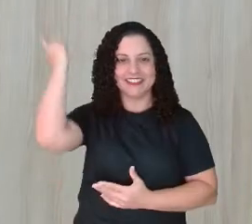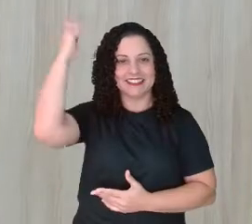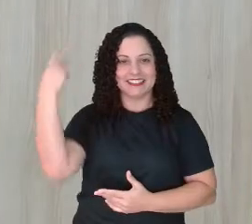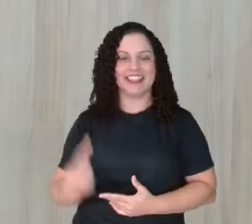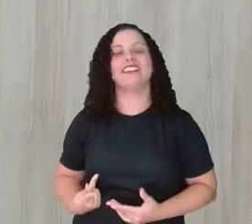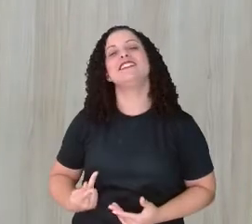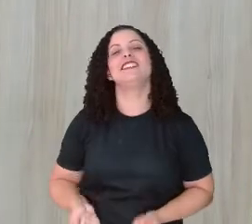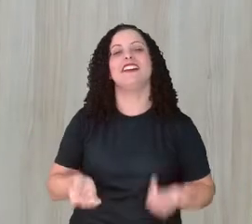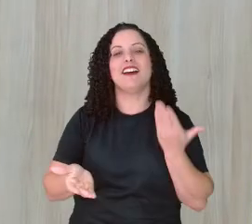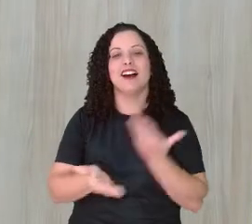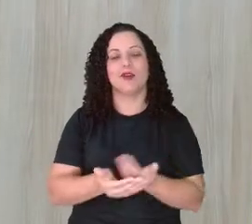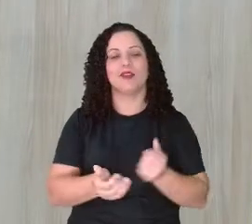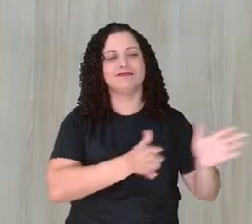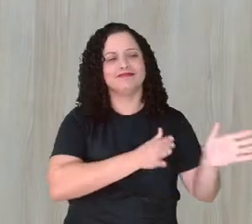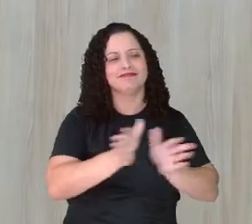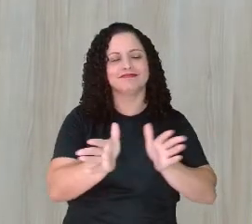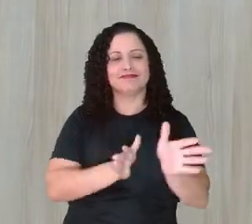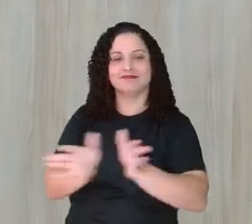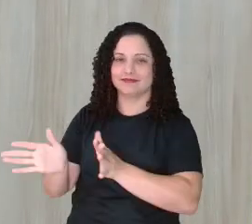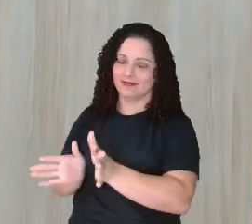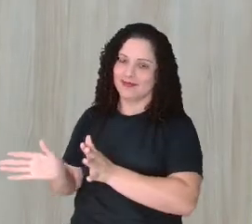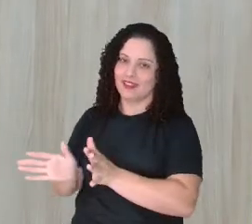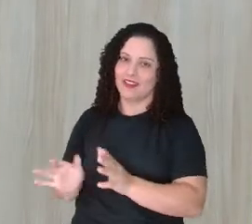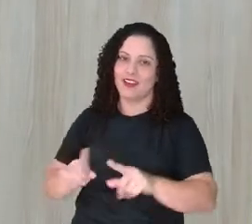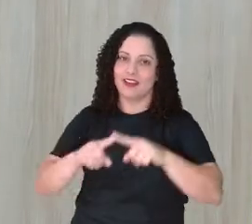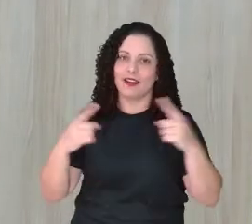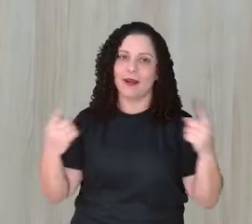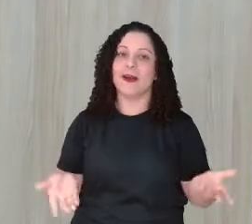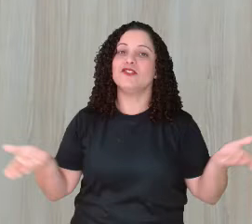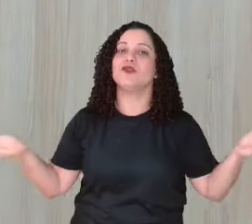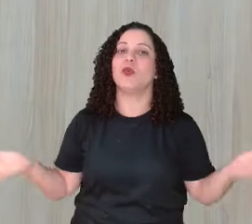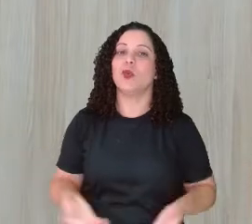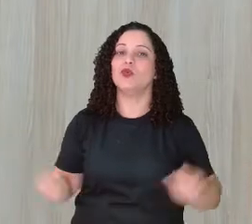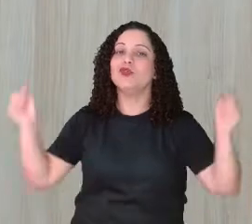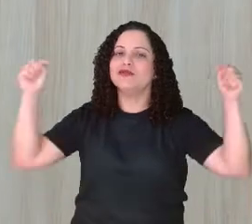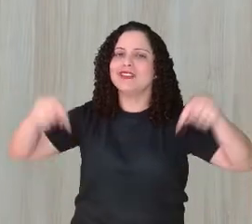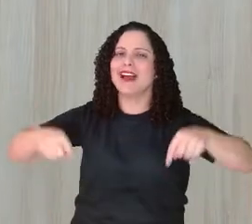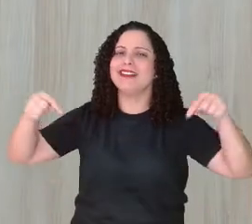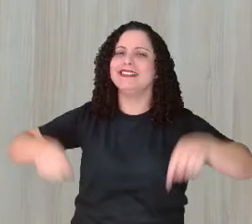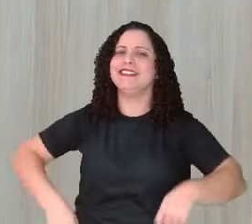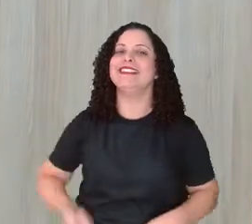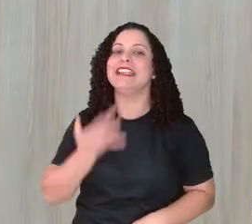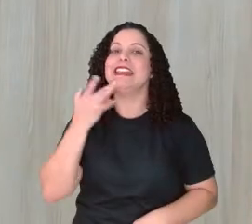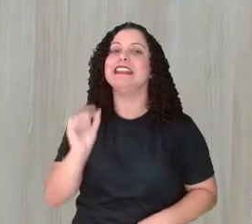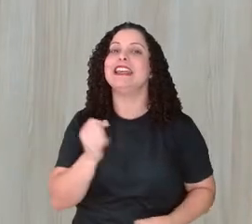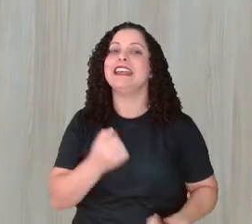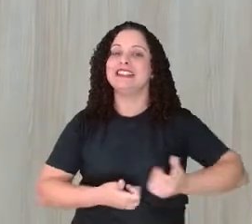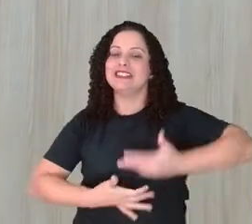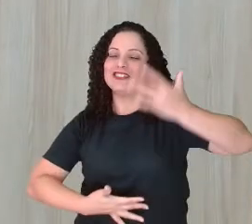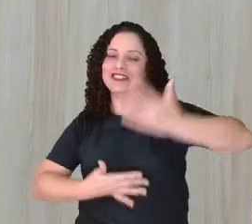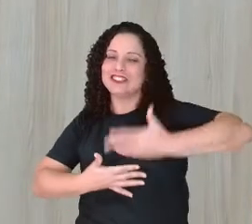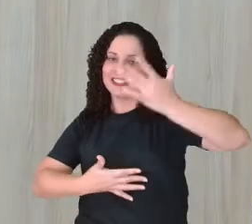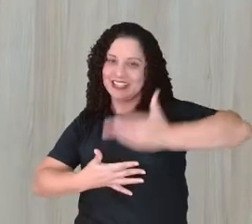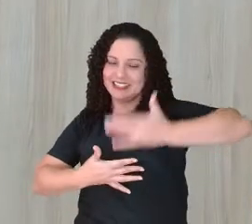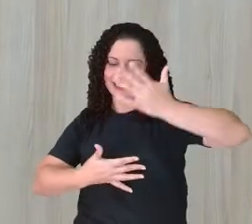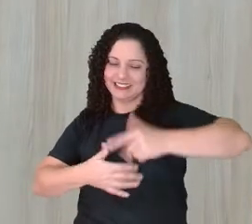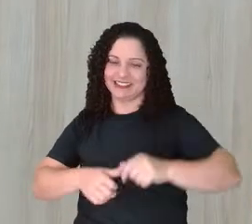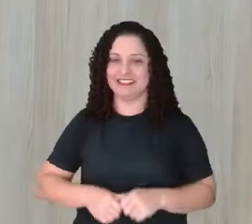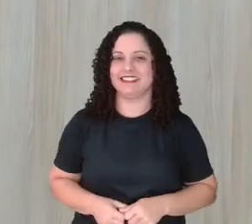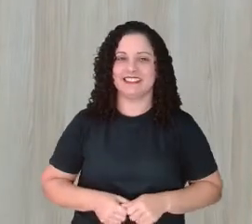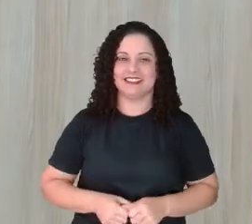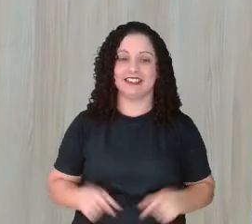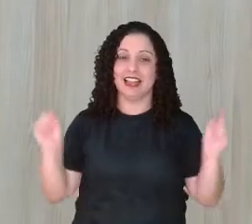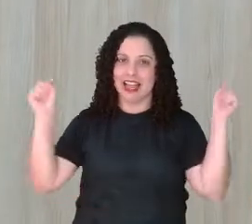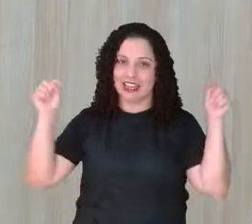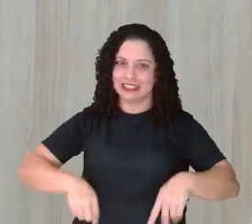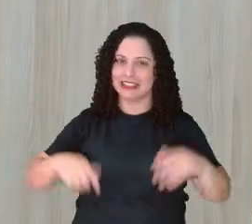aula acessível. Mas, professora, você está com quem hoje? Porque você nunca está sozinha. Verdade. Eu estou